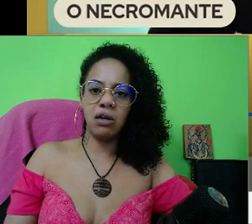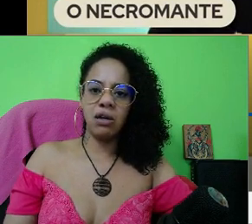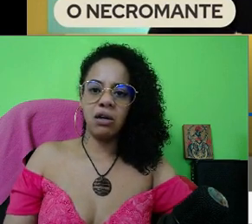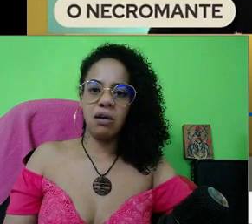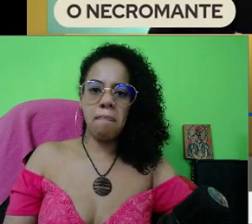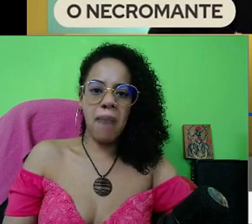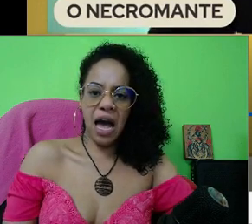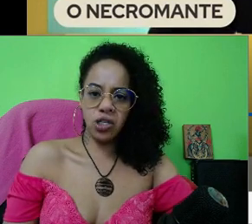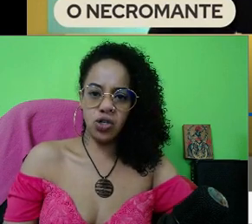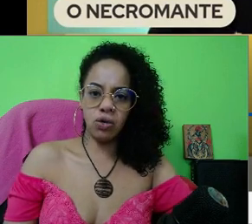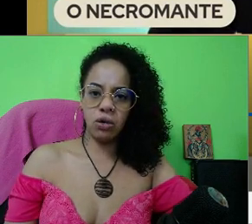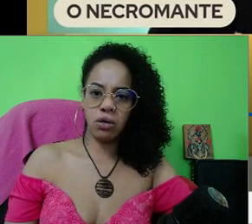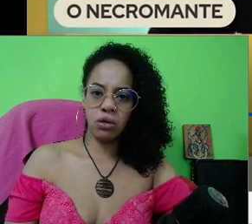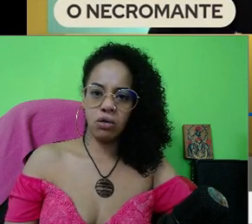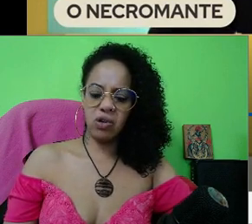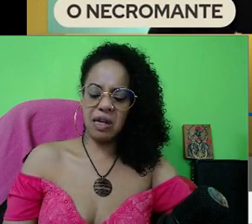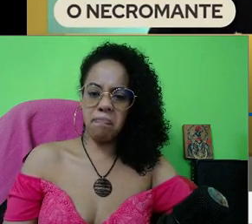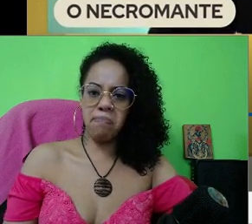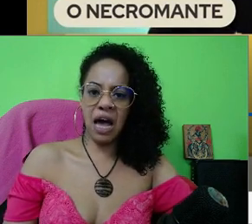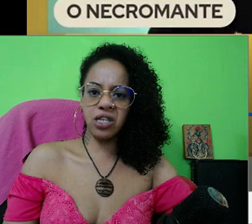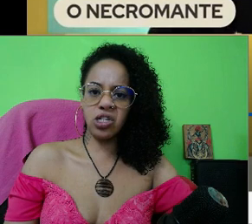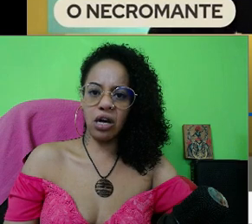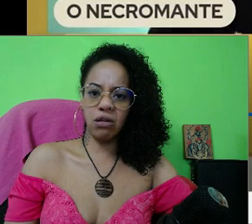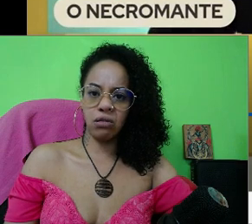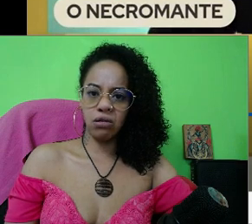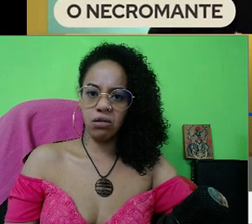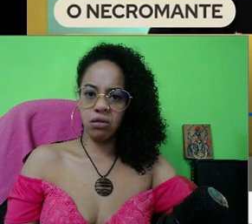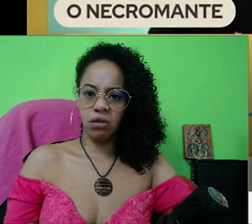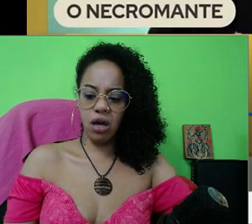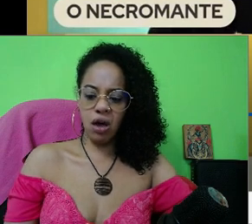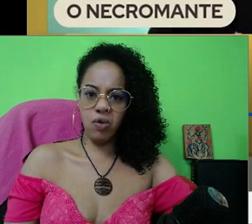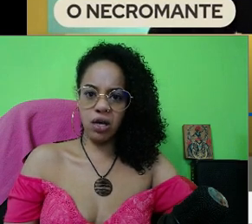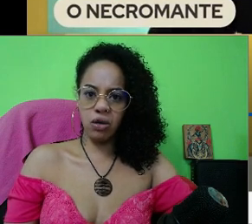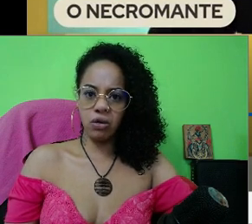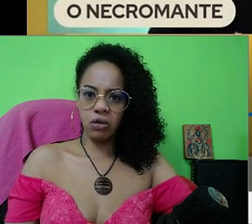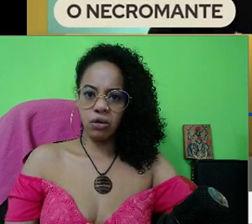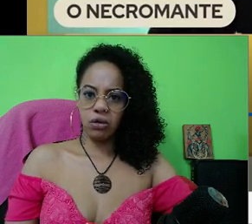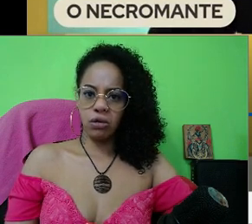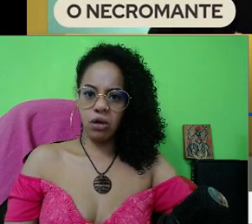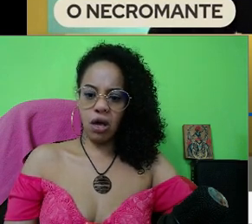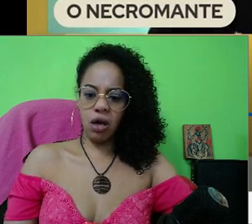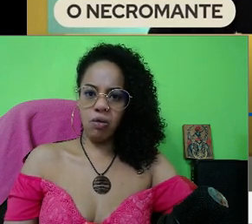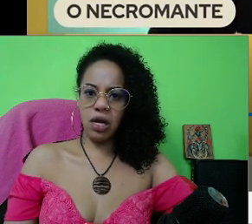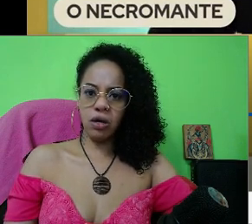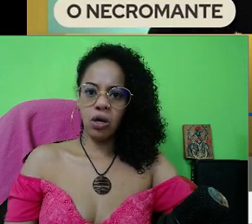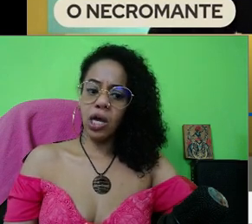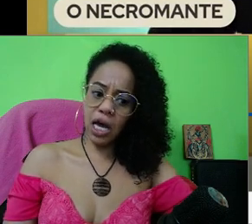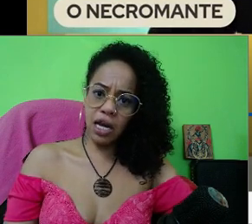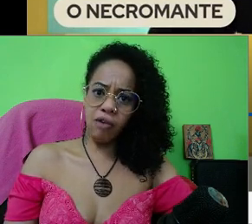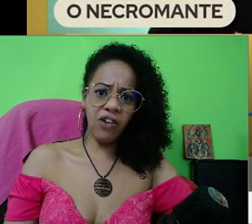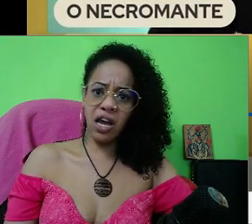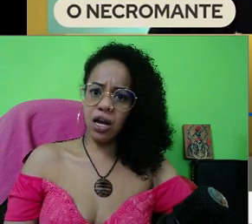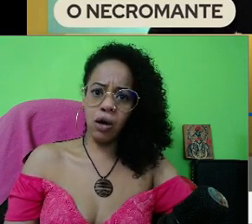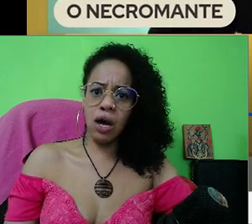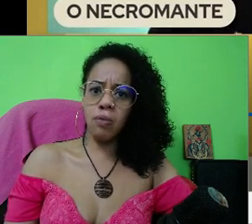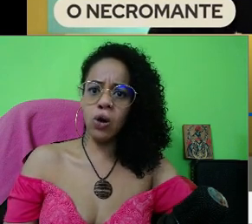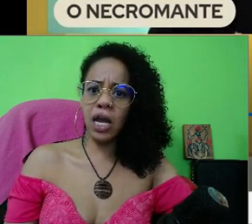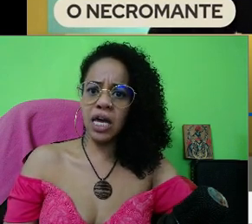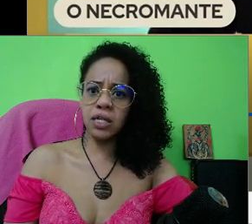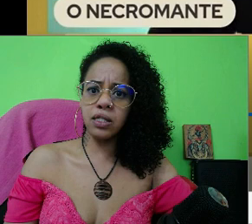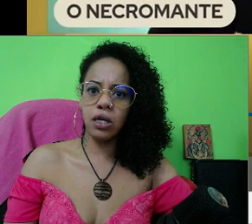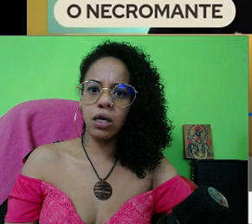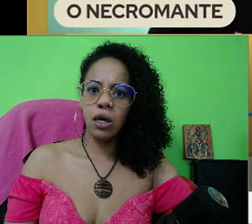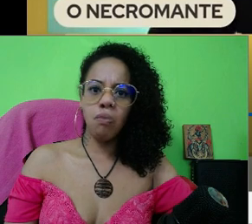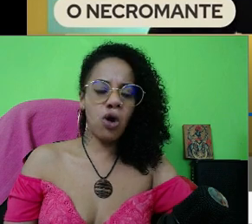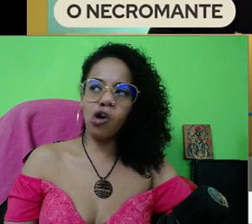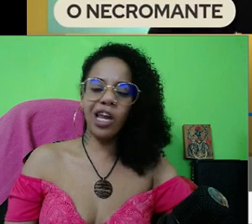Ana baixo coisa baixa eu hein eu hein e ali eu falei não é